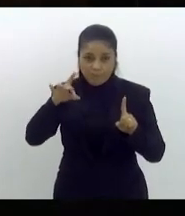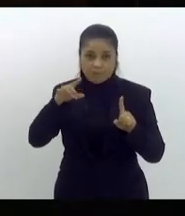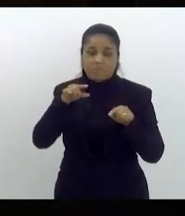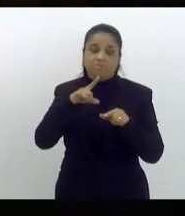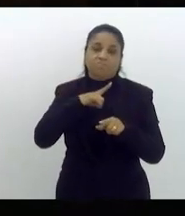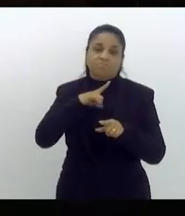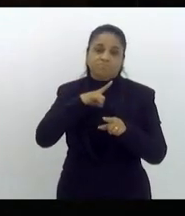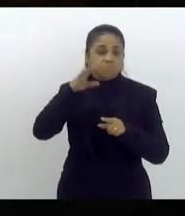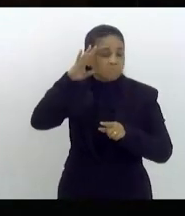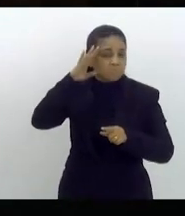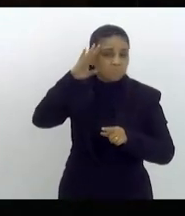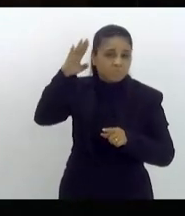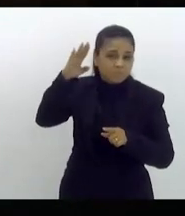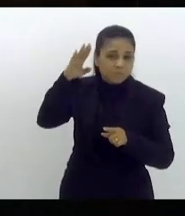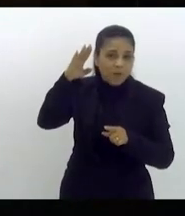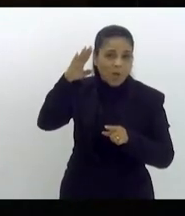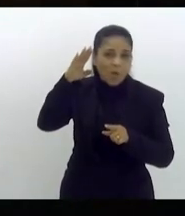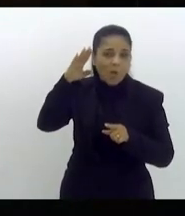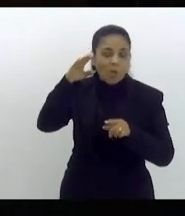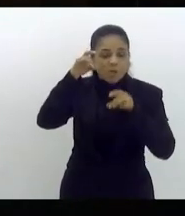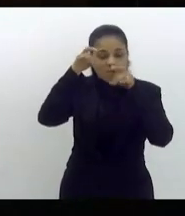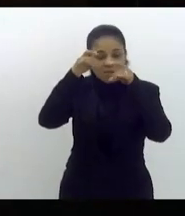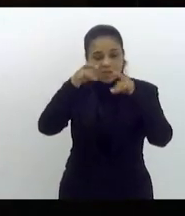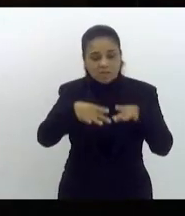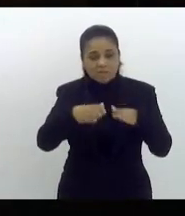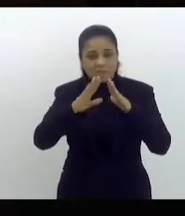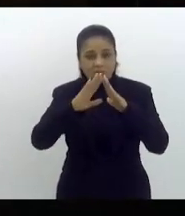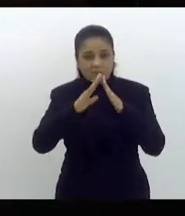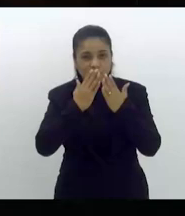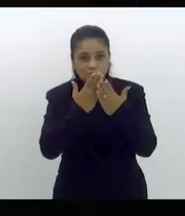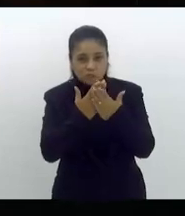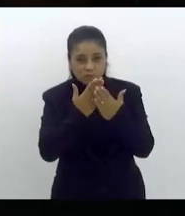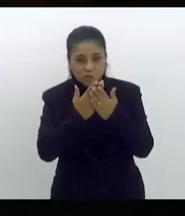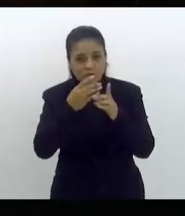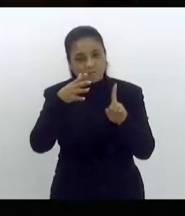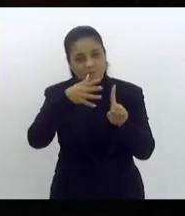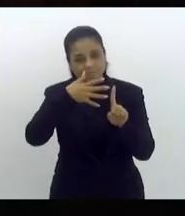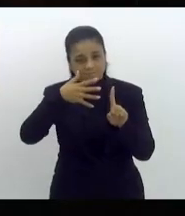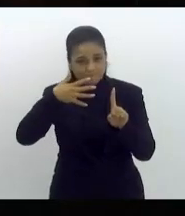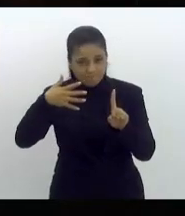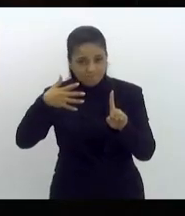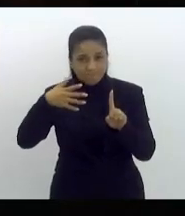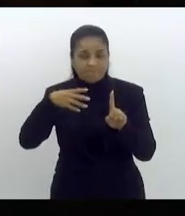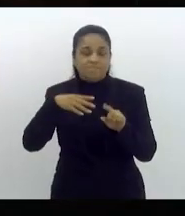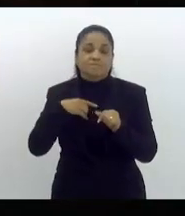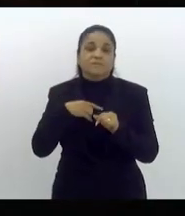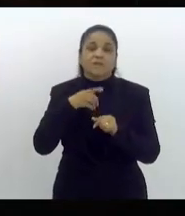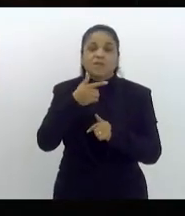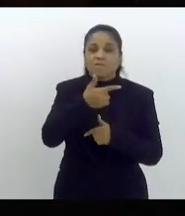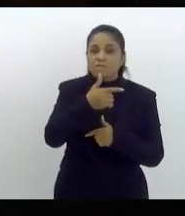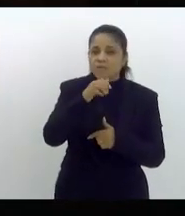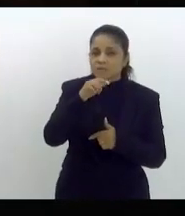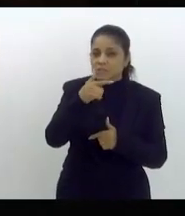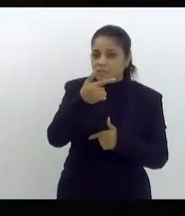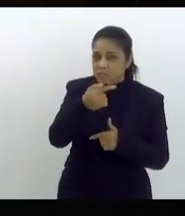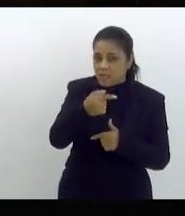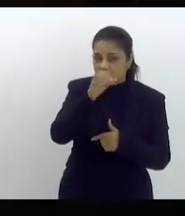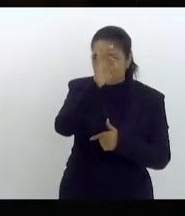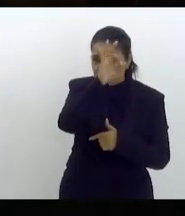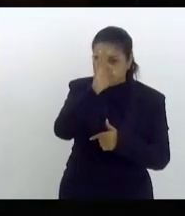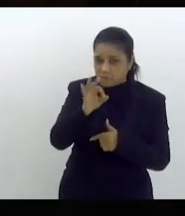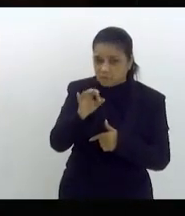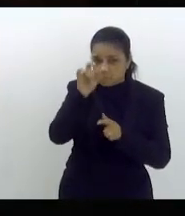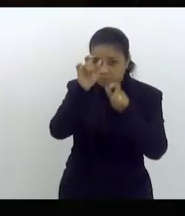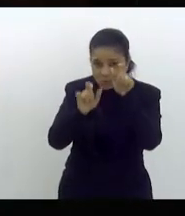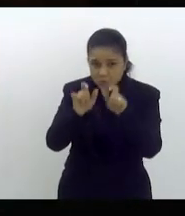das principais causas de evasão escolar da população lgbtqia mais cerca de 27% das